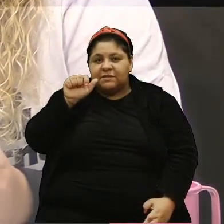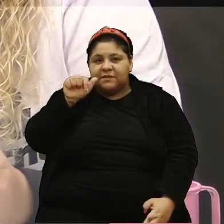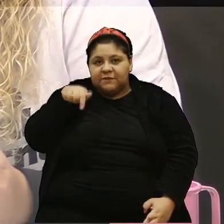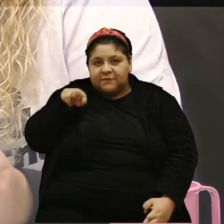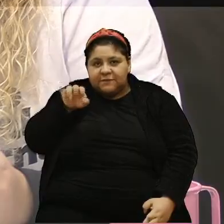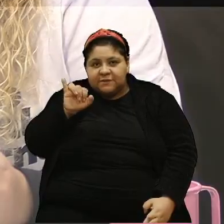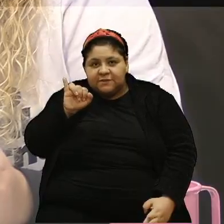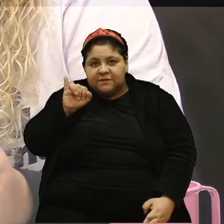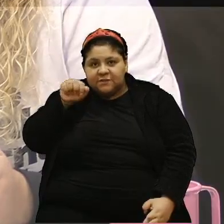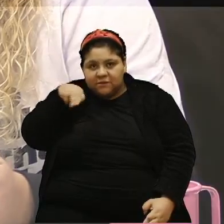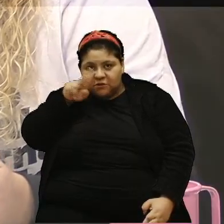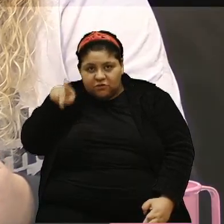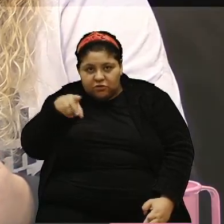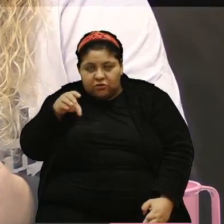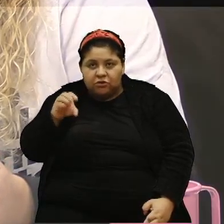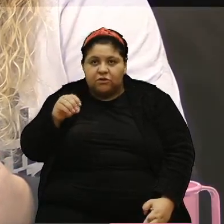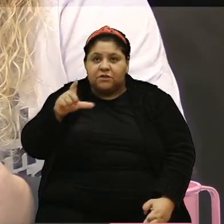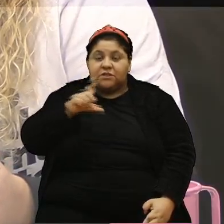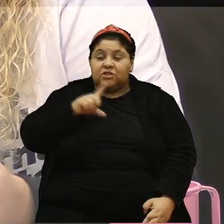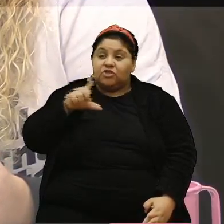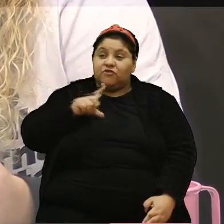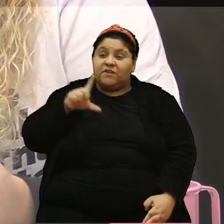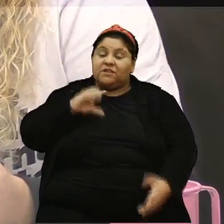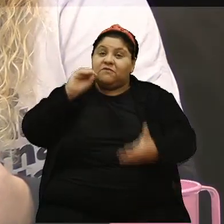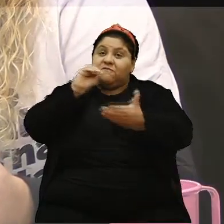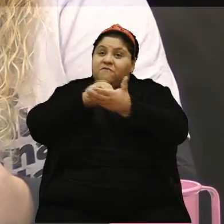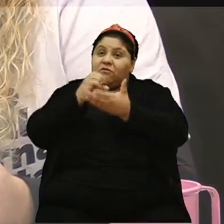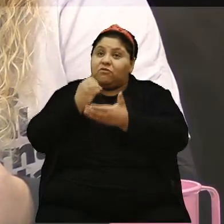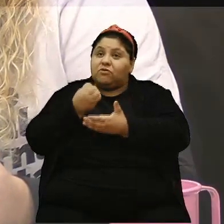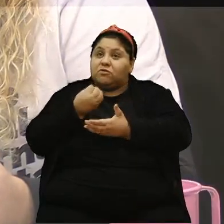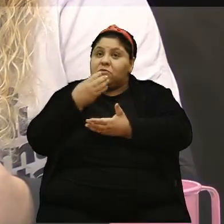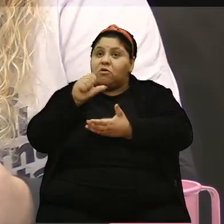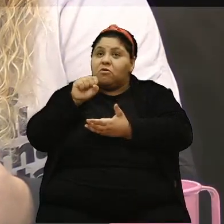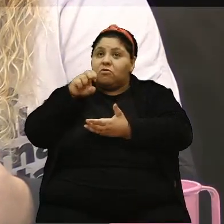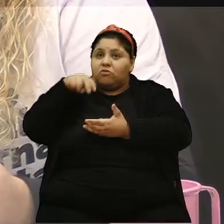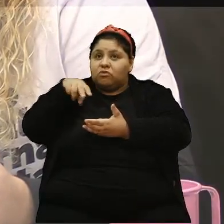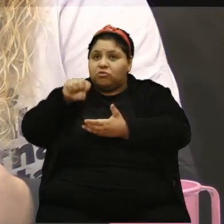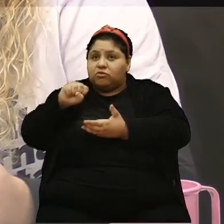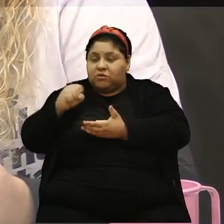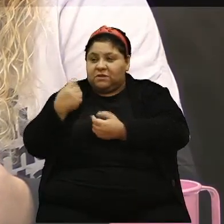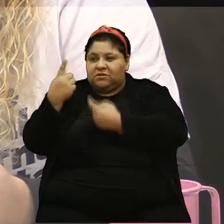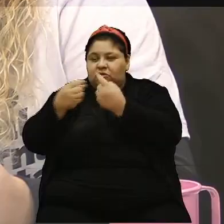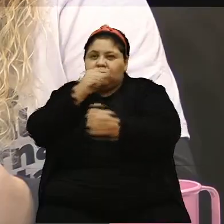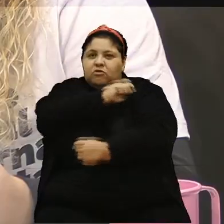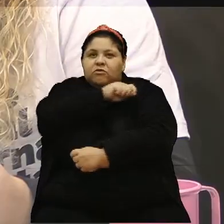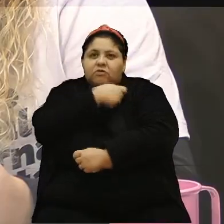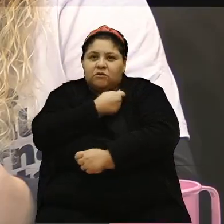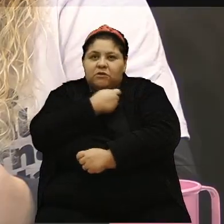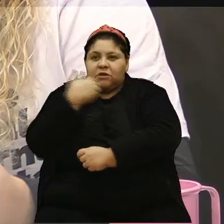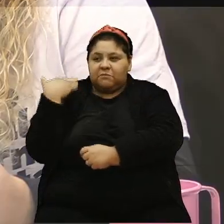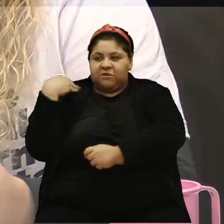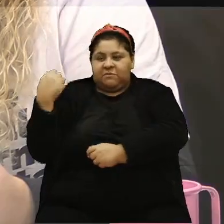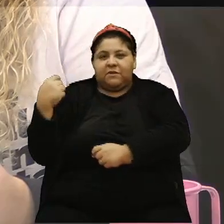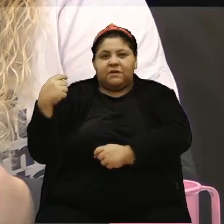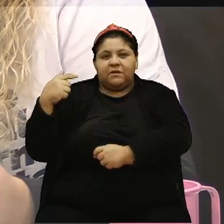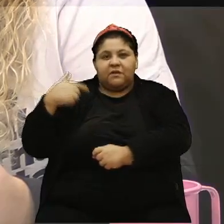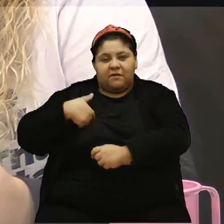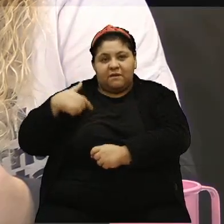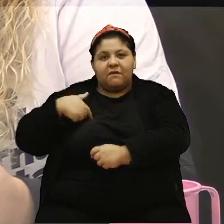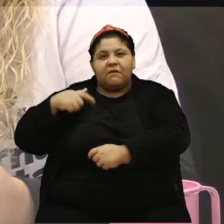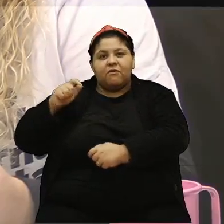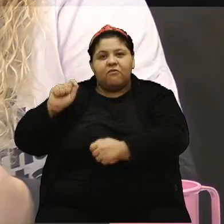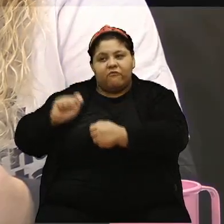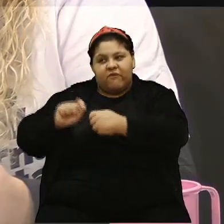quando houvesse uma falta de bom senso de algum fiscal, que me procurasse, que eu tomaria as devidas os